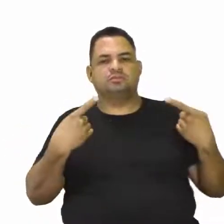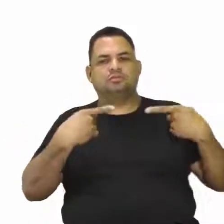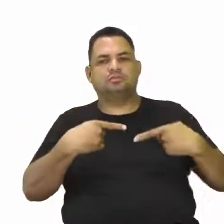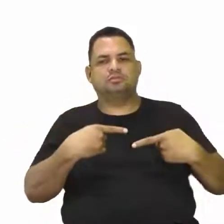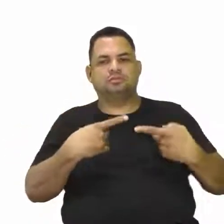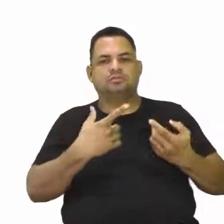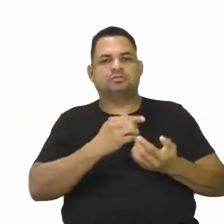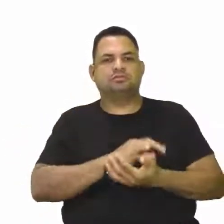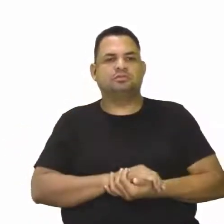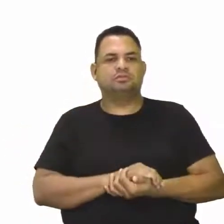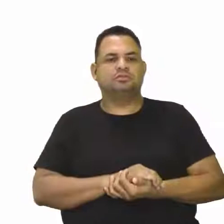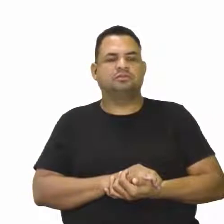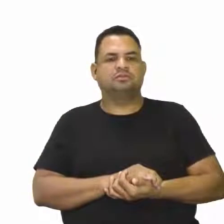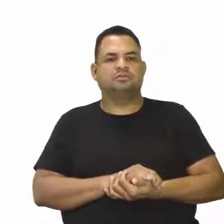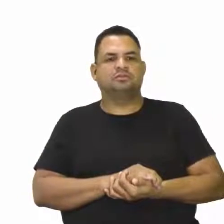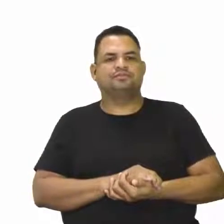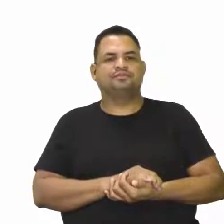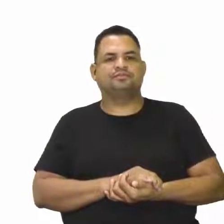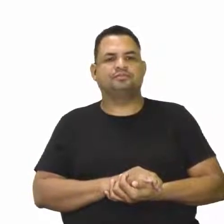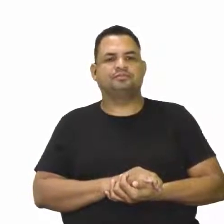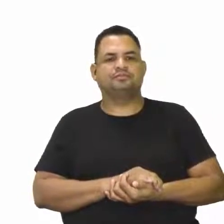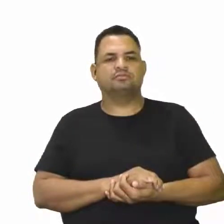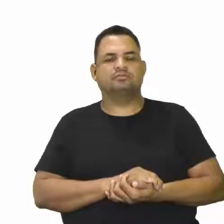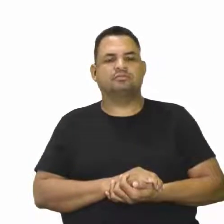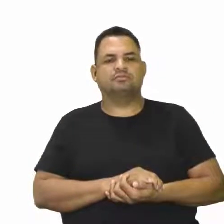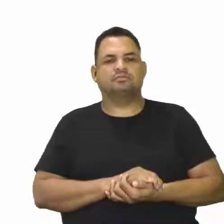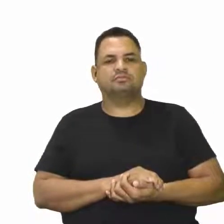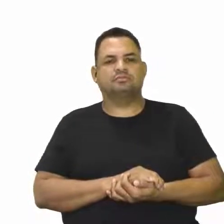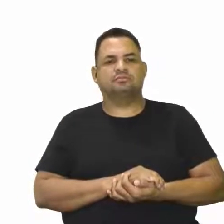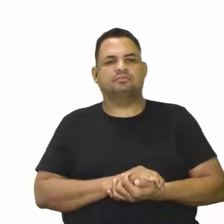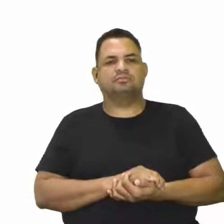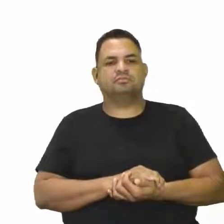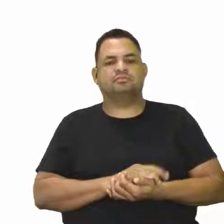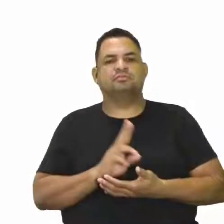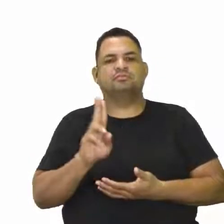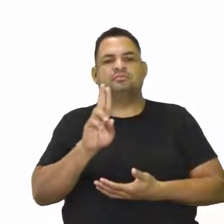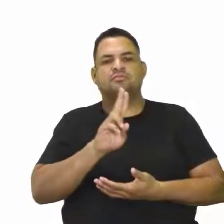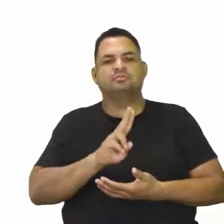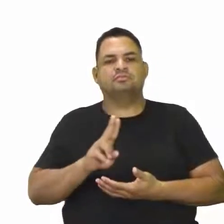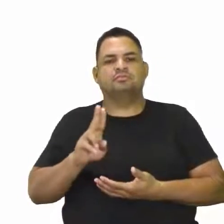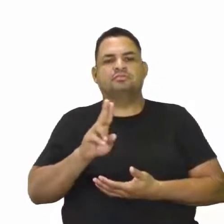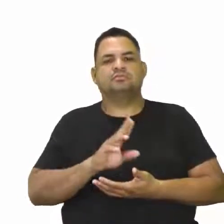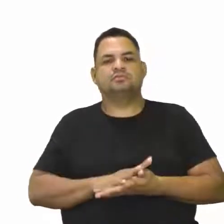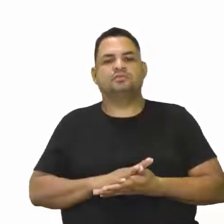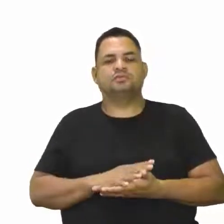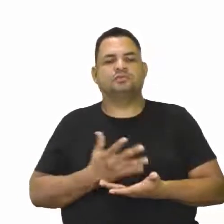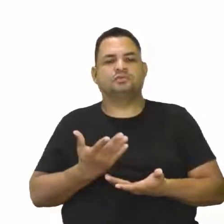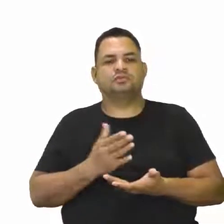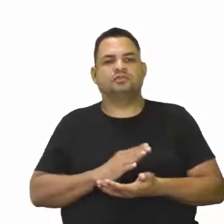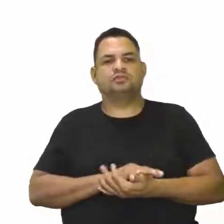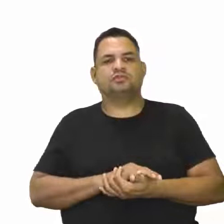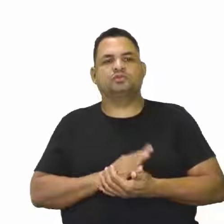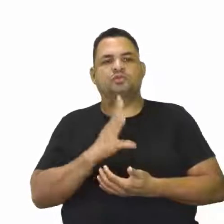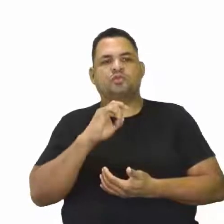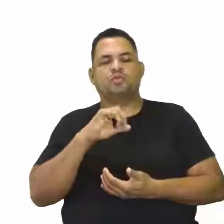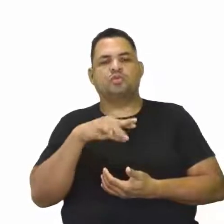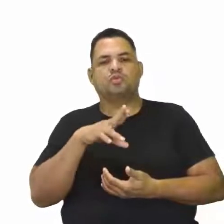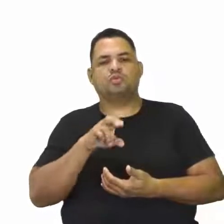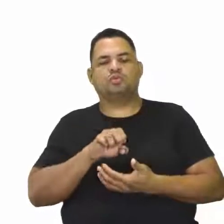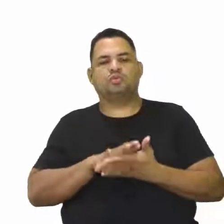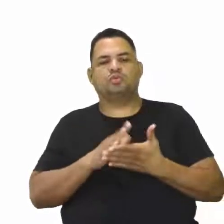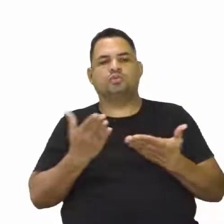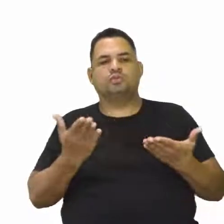oposição, contrariedade. O versus, como vocês sabem, é o uso culto, tanto da língua espanhola quanto da